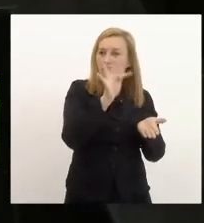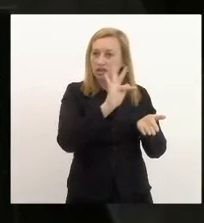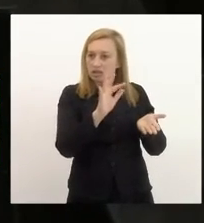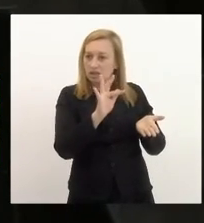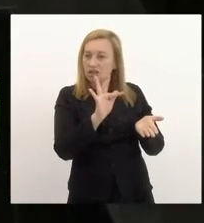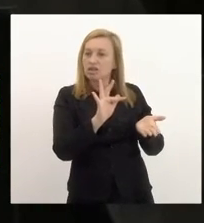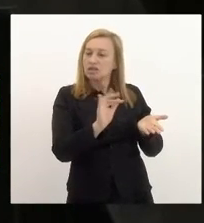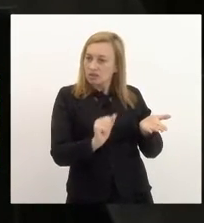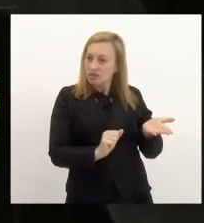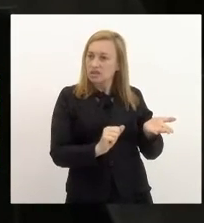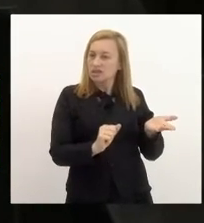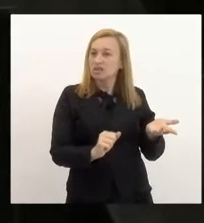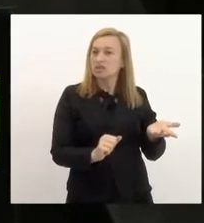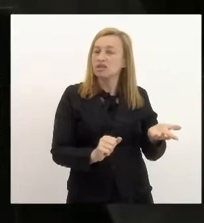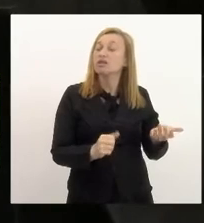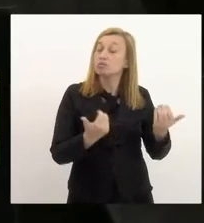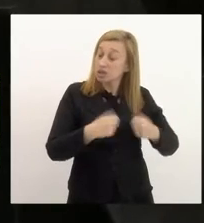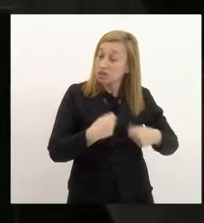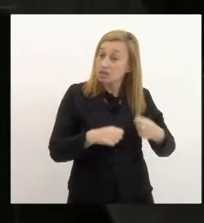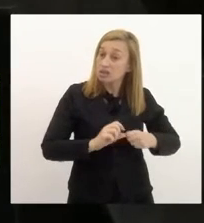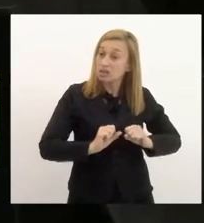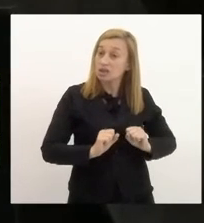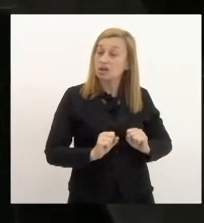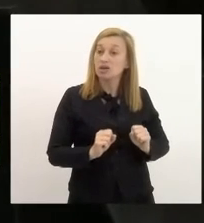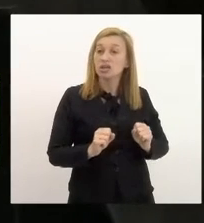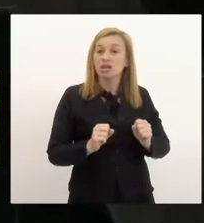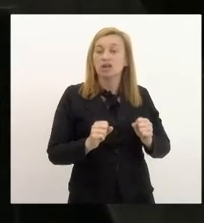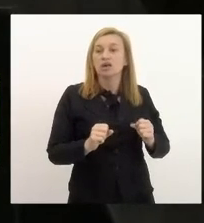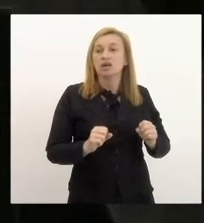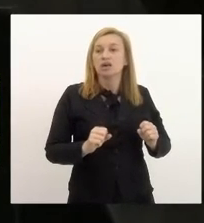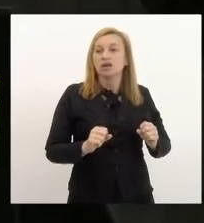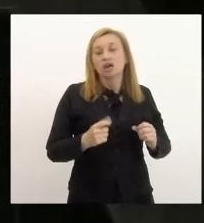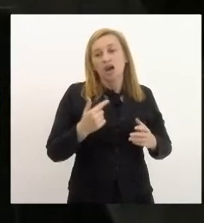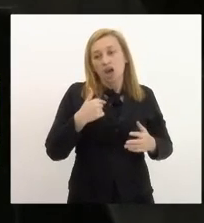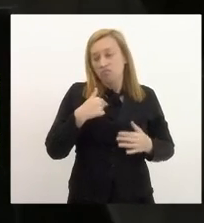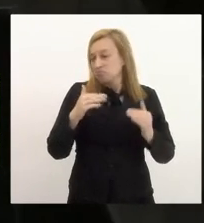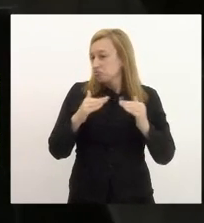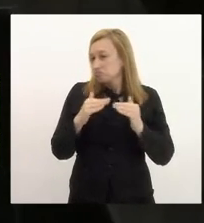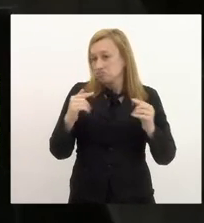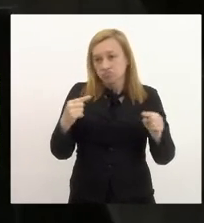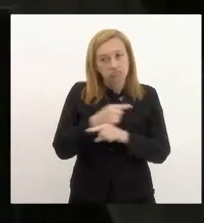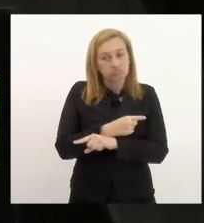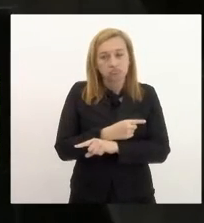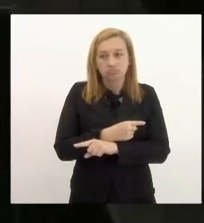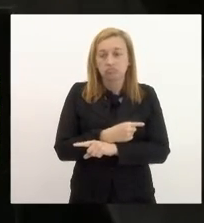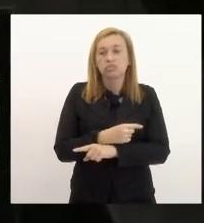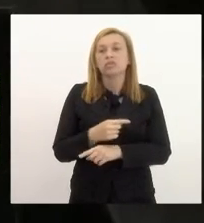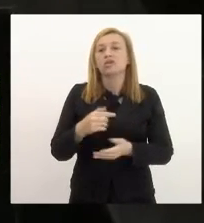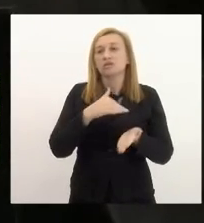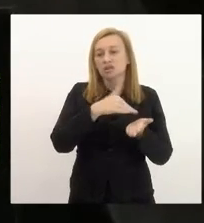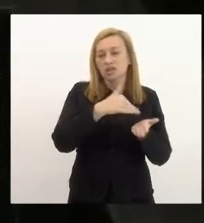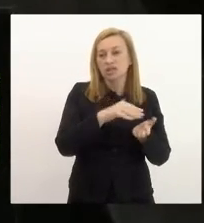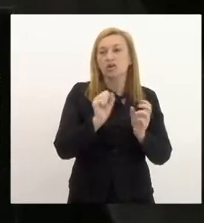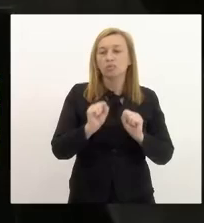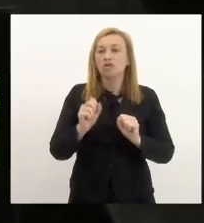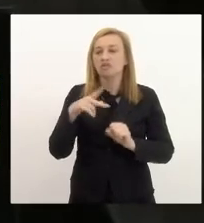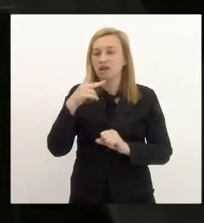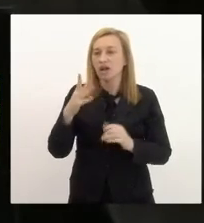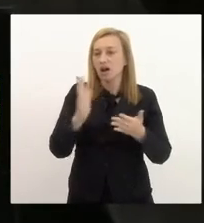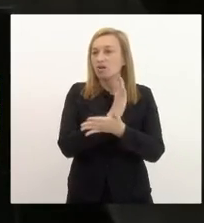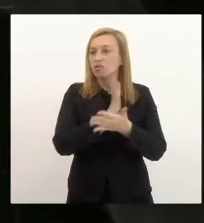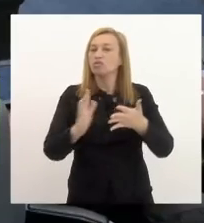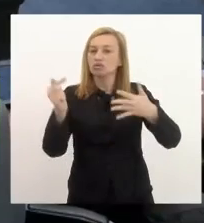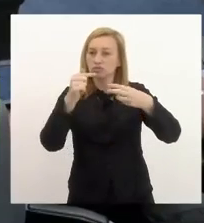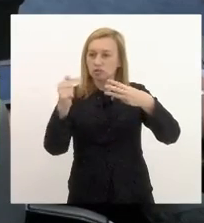qualificado e vamos orar qualificado Mas é uma lógica com a qual não concorda Então queria fazer essa manifestação aqui ver se o secretário pode comentar alguns desses